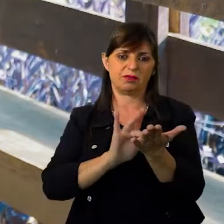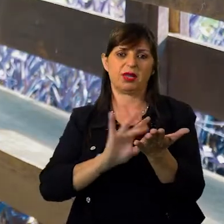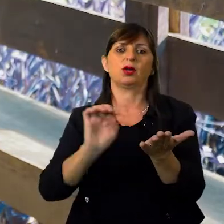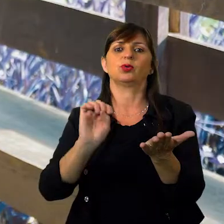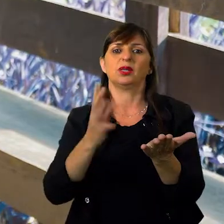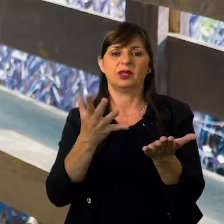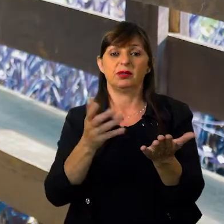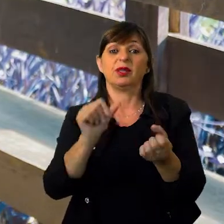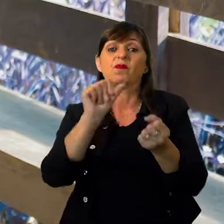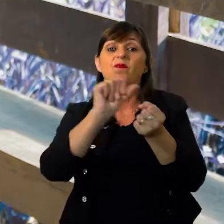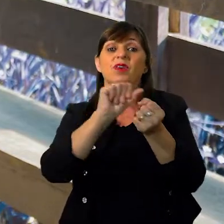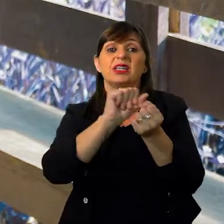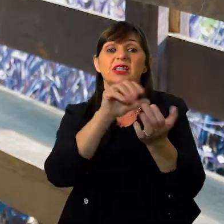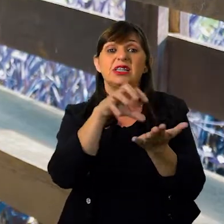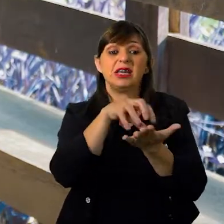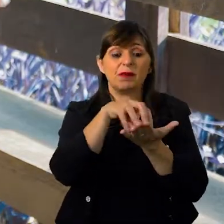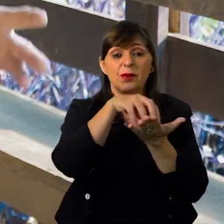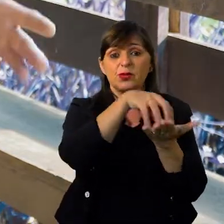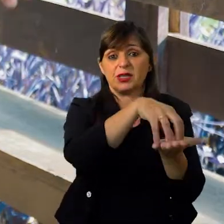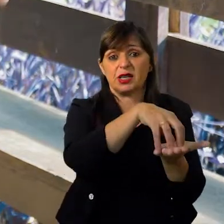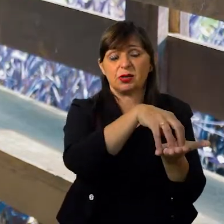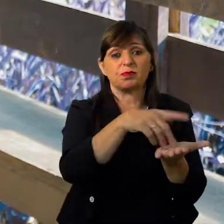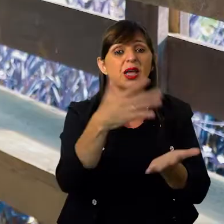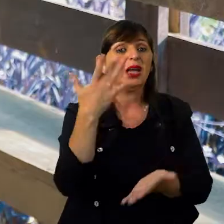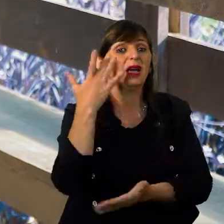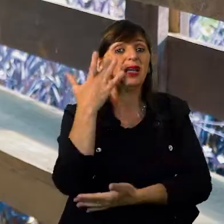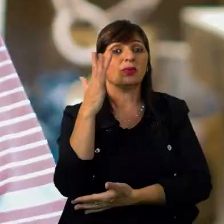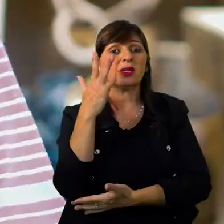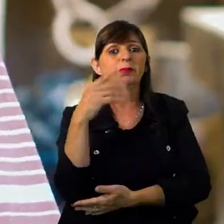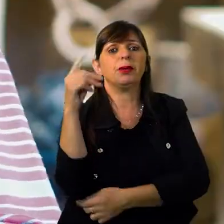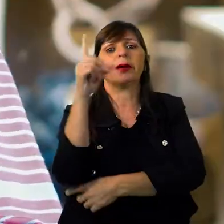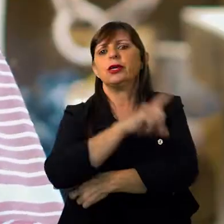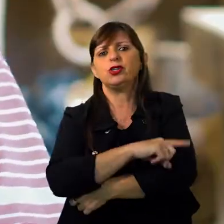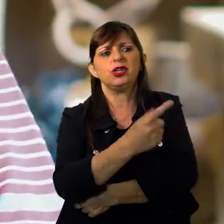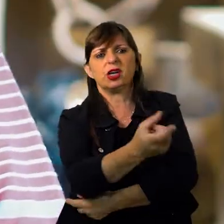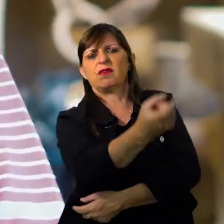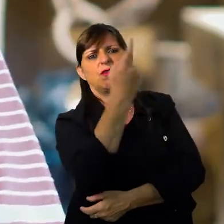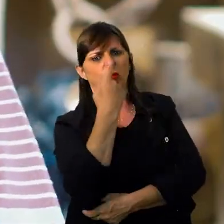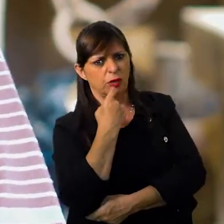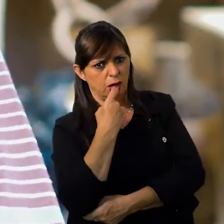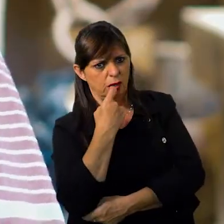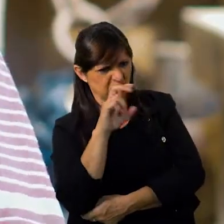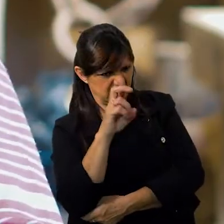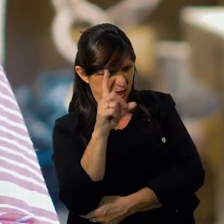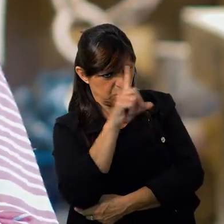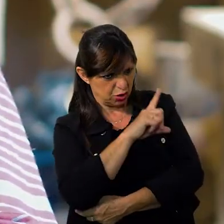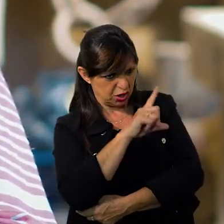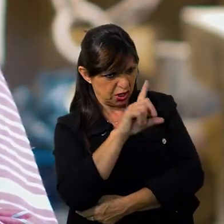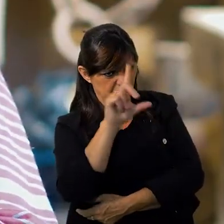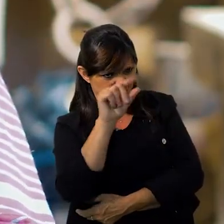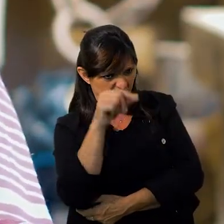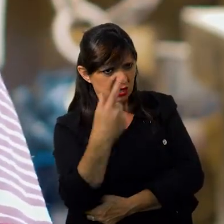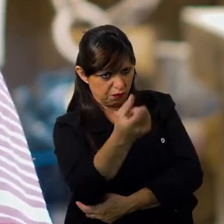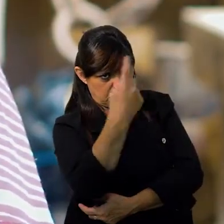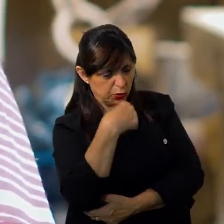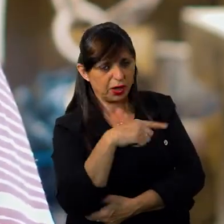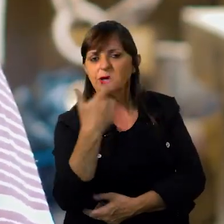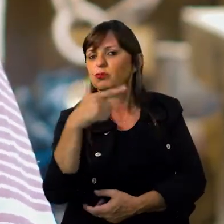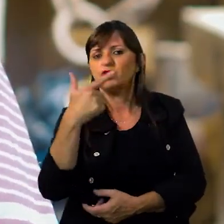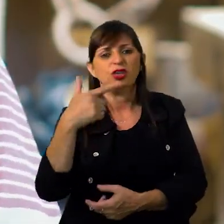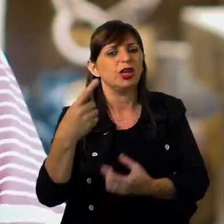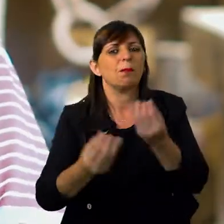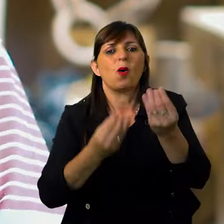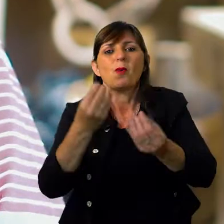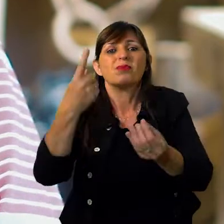vezes não tem que parar no caminho e isso se chamava sem toda a gente falsa isso fazia com que os bagunceiros não tinham a data